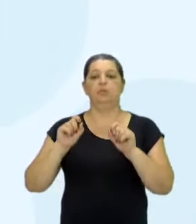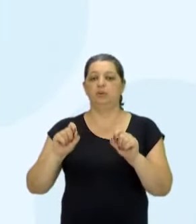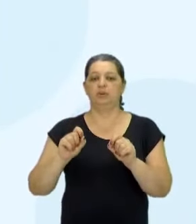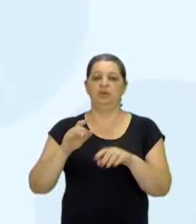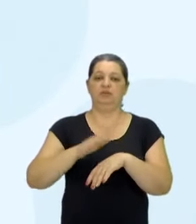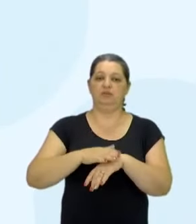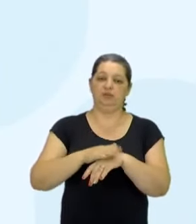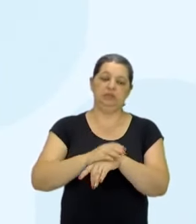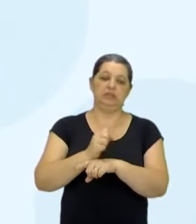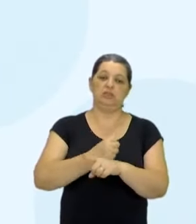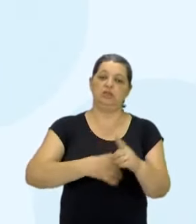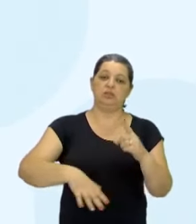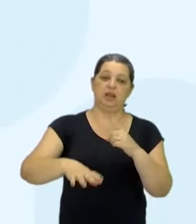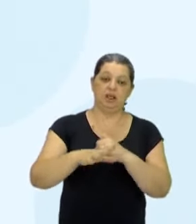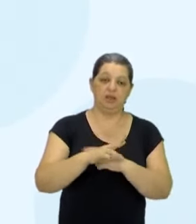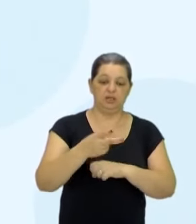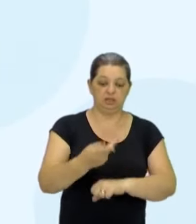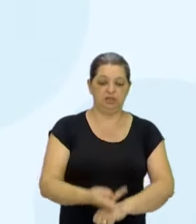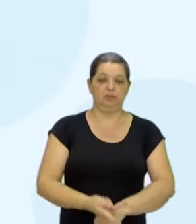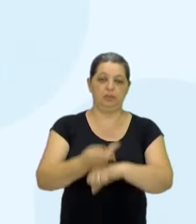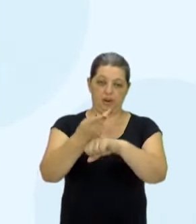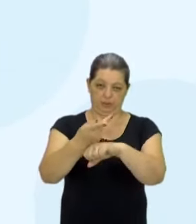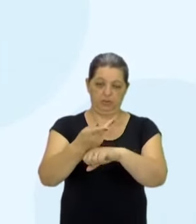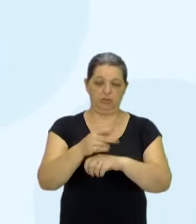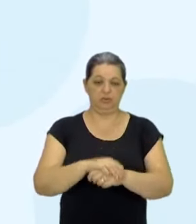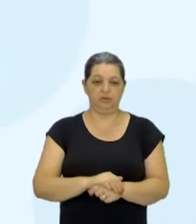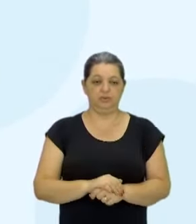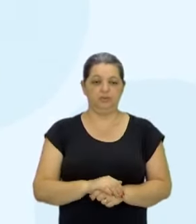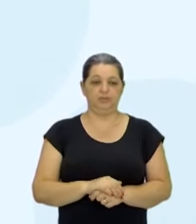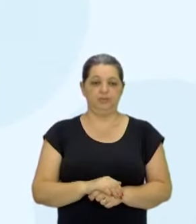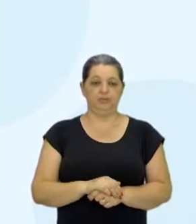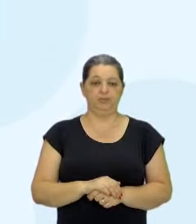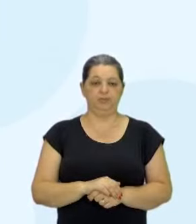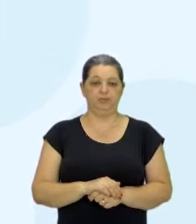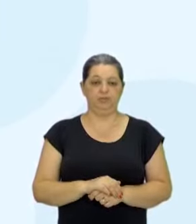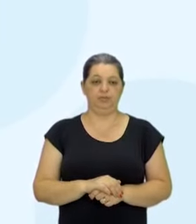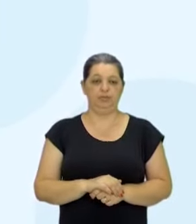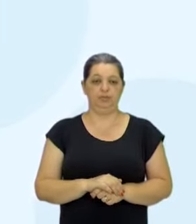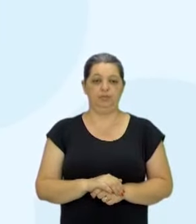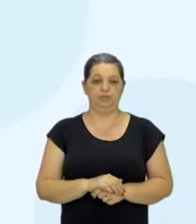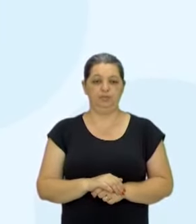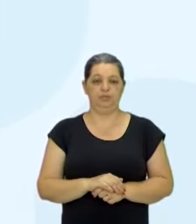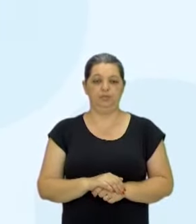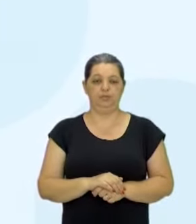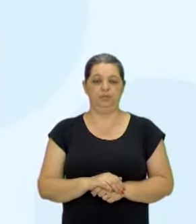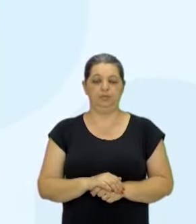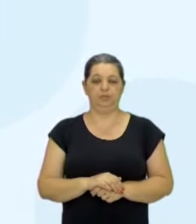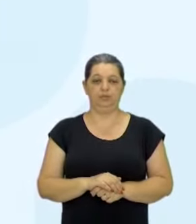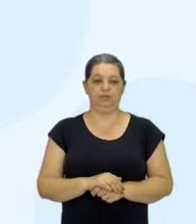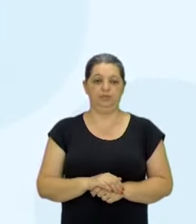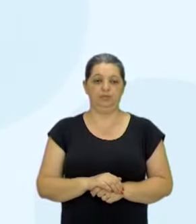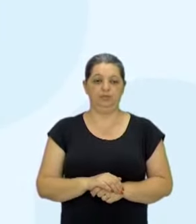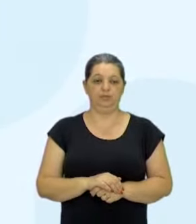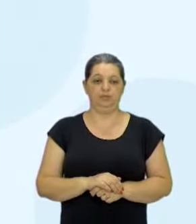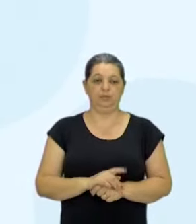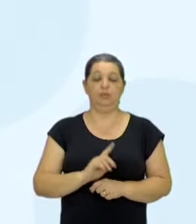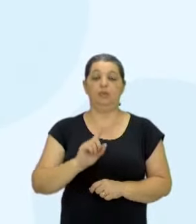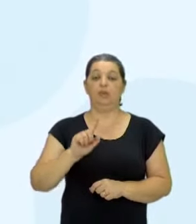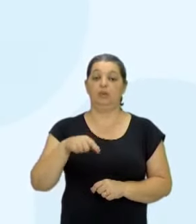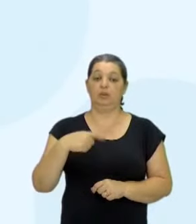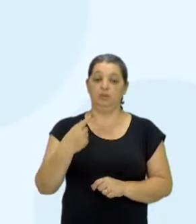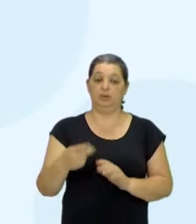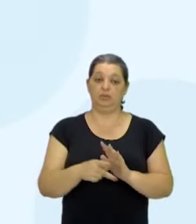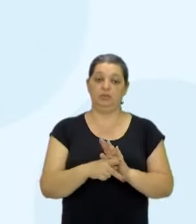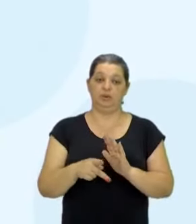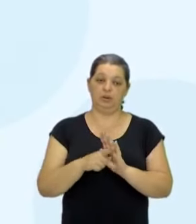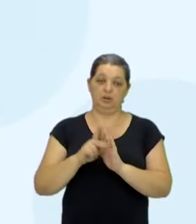os prêmios e the conclusion, her legacy to next generations, né? A sua herança